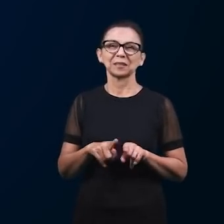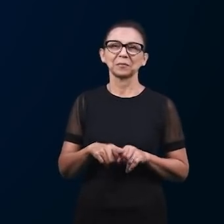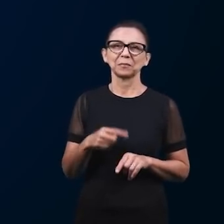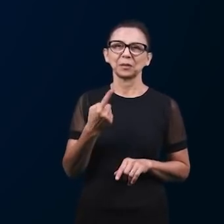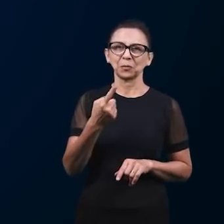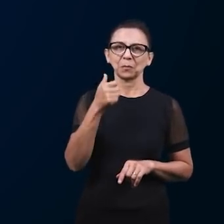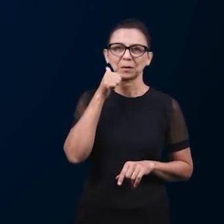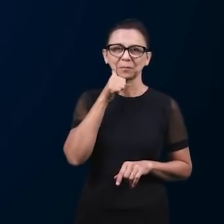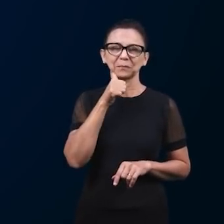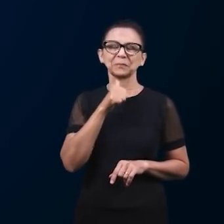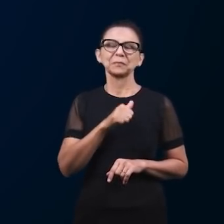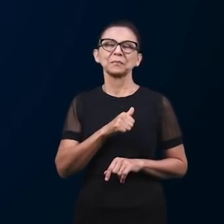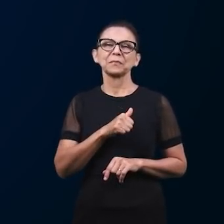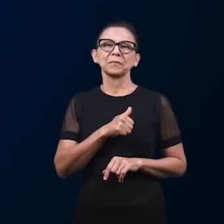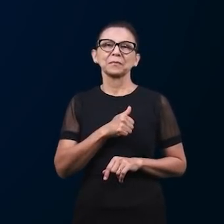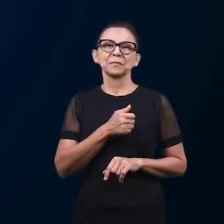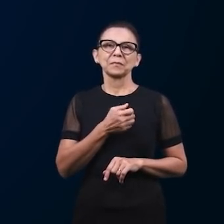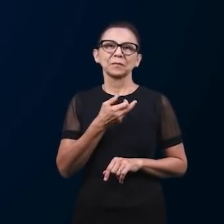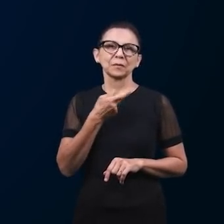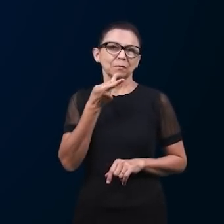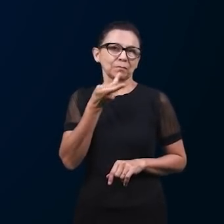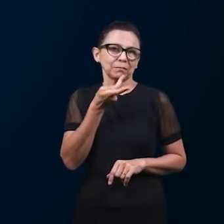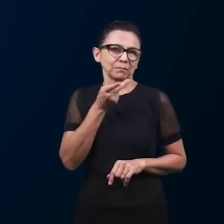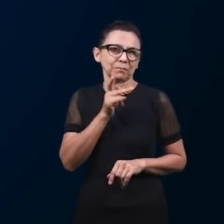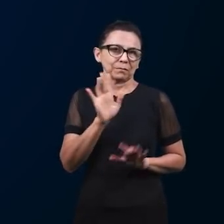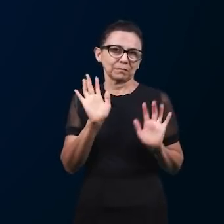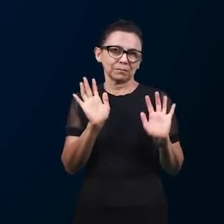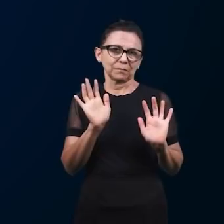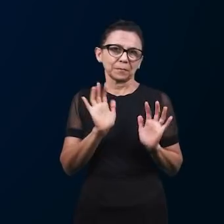Inclusive, uma delas até comentou o seguinte,